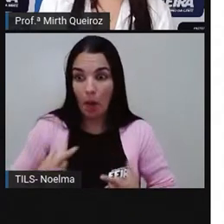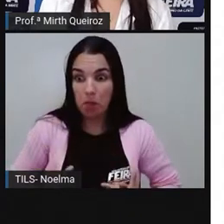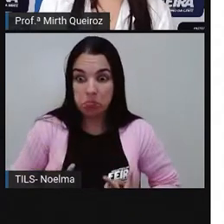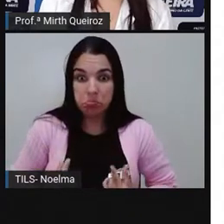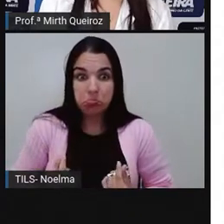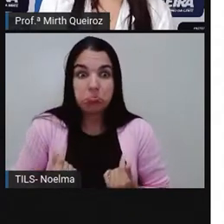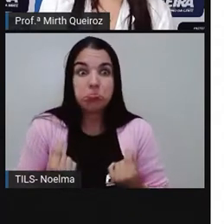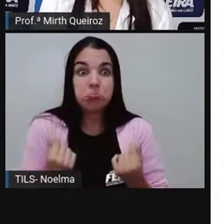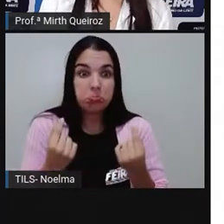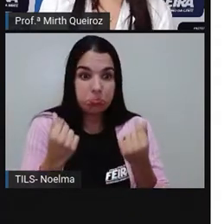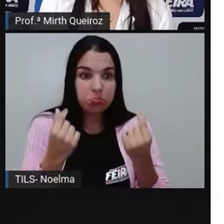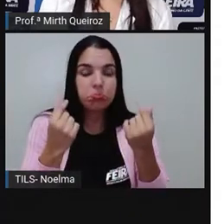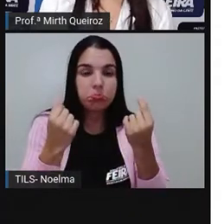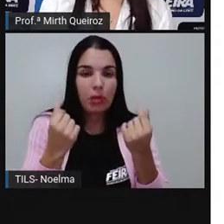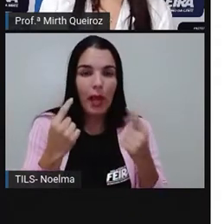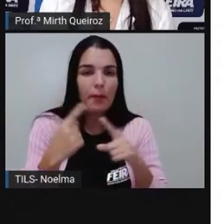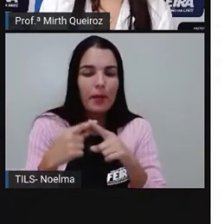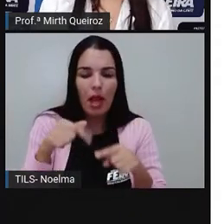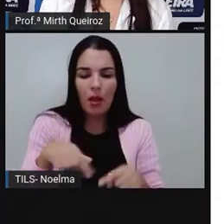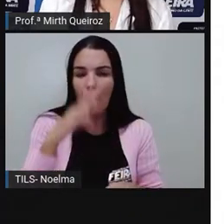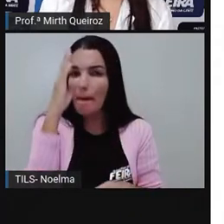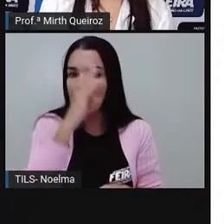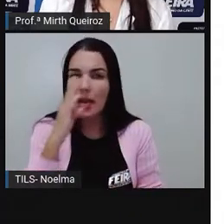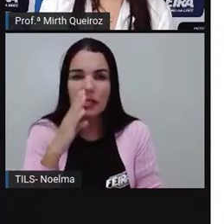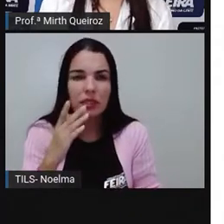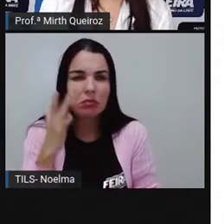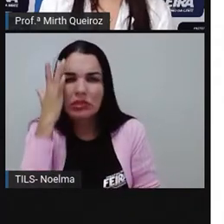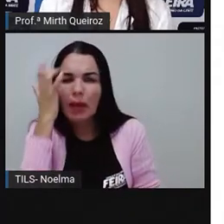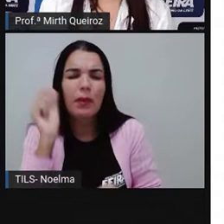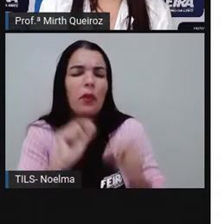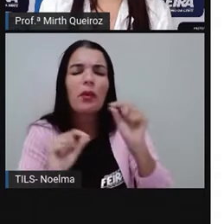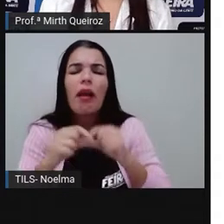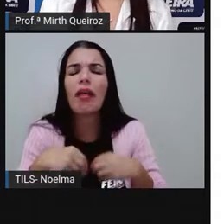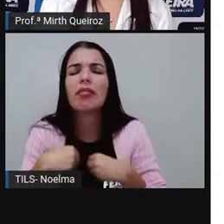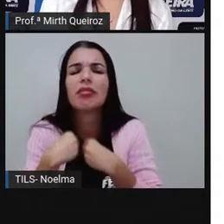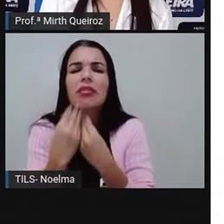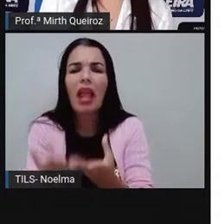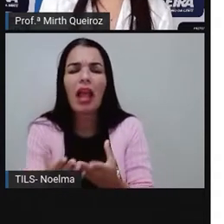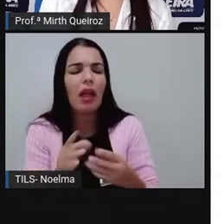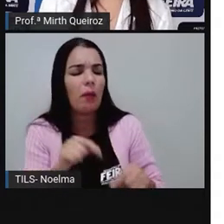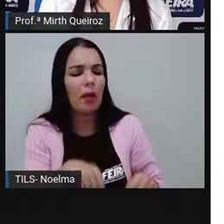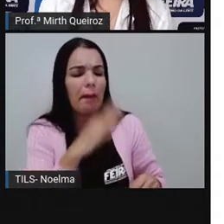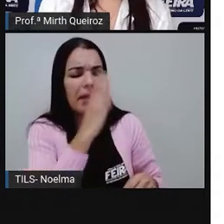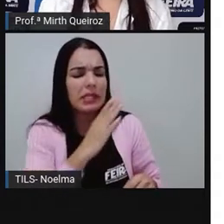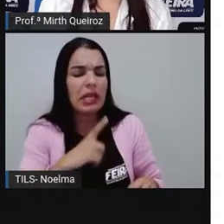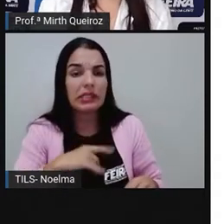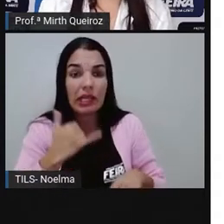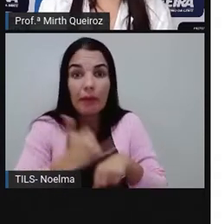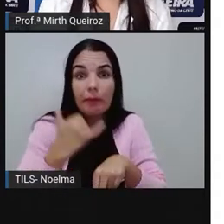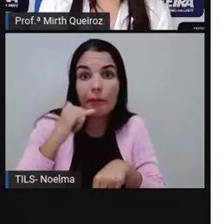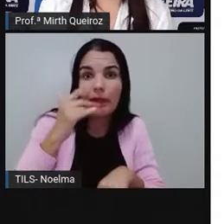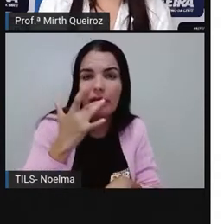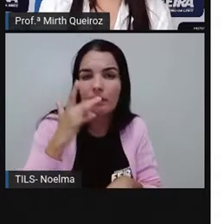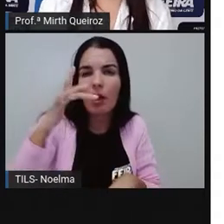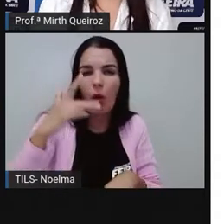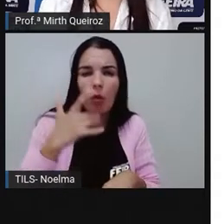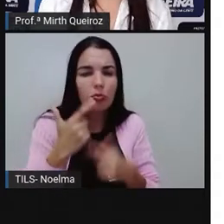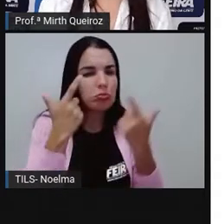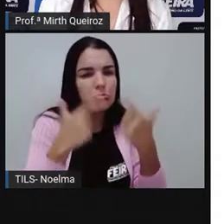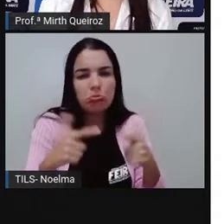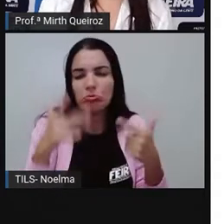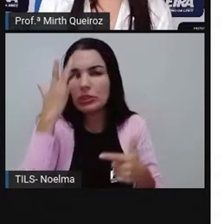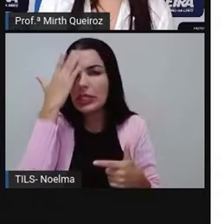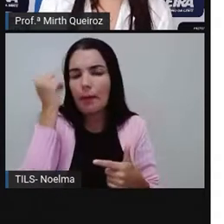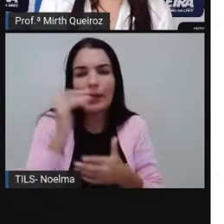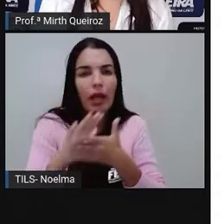O Brasil, ele não sabia o que o Brasil tinha a oferecer, não sabia se havia metais preciosos no Brasil,